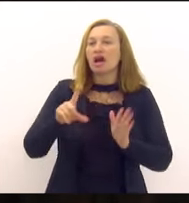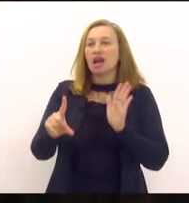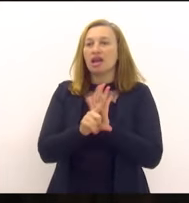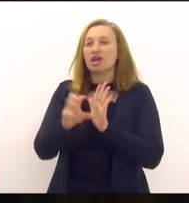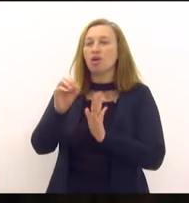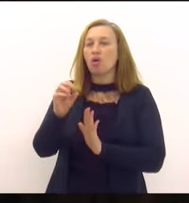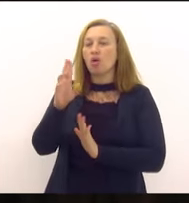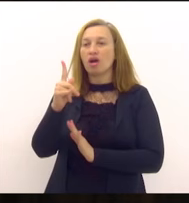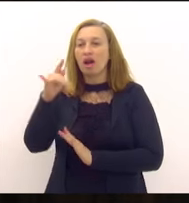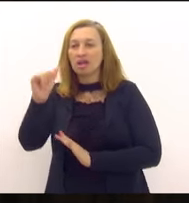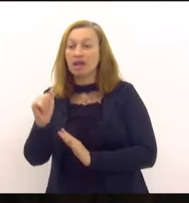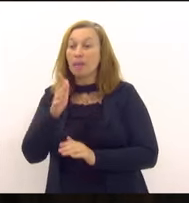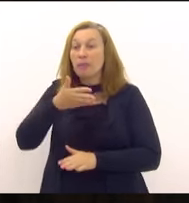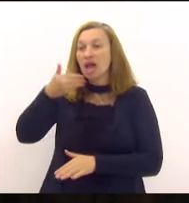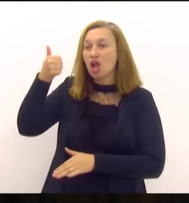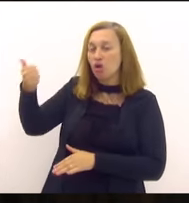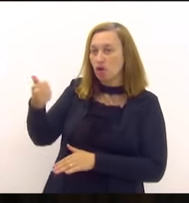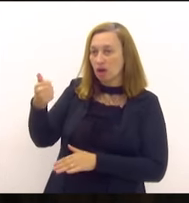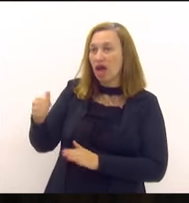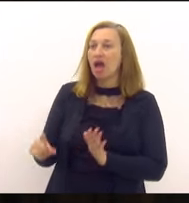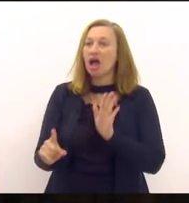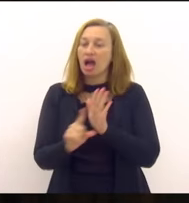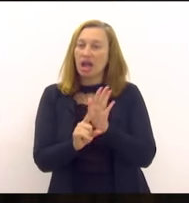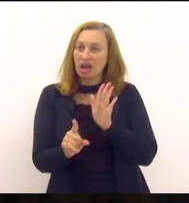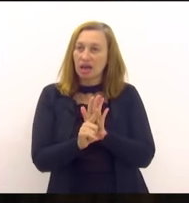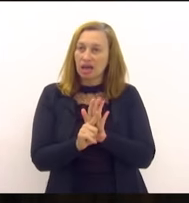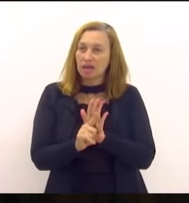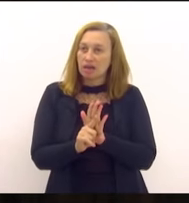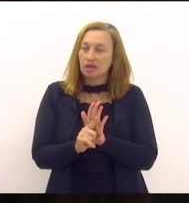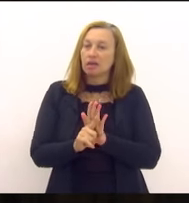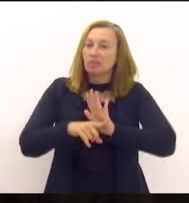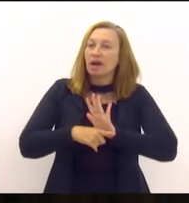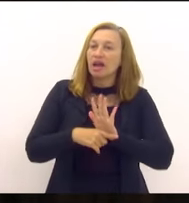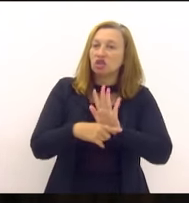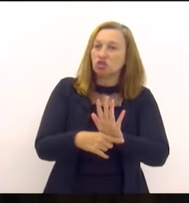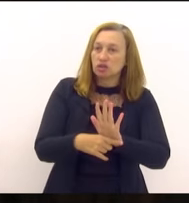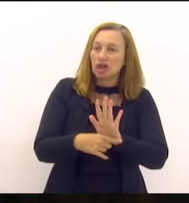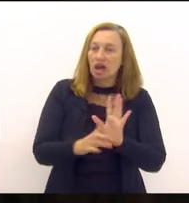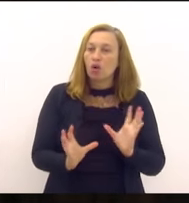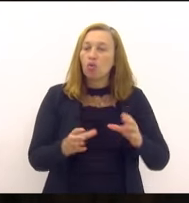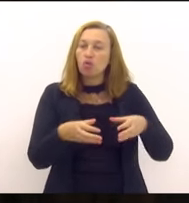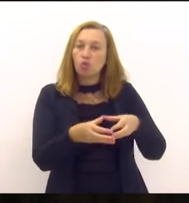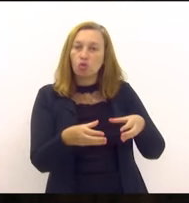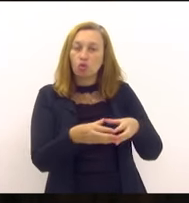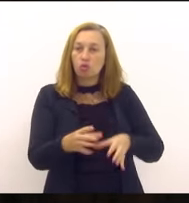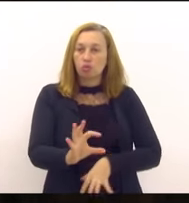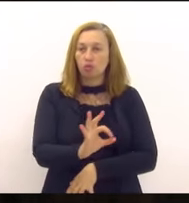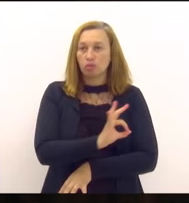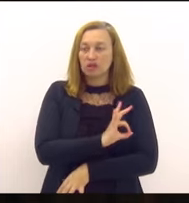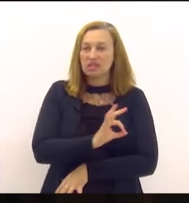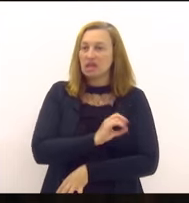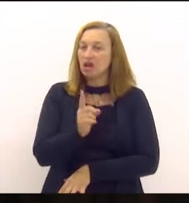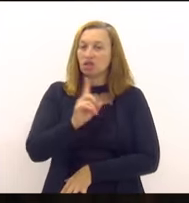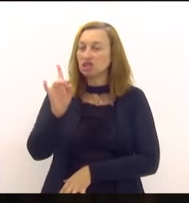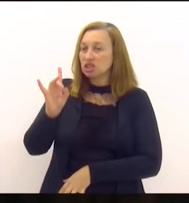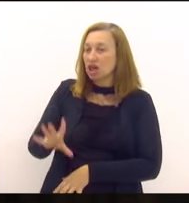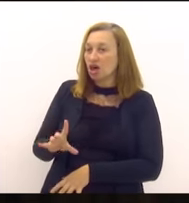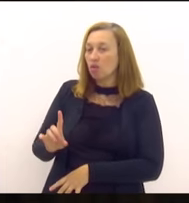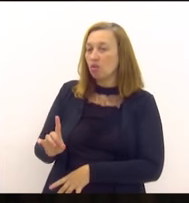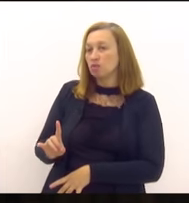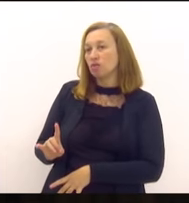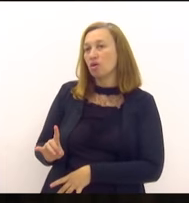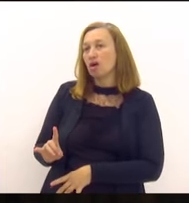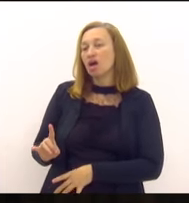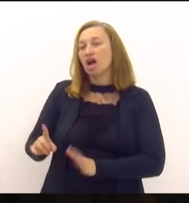e melhore ela naquilo que melhor couber para a categoria e não para classe política alguma. Muito obrigado. Próximo